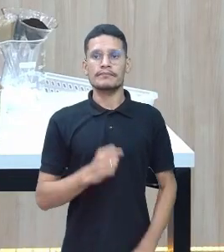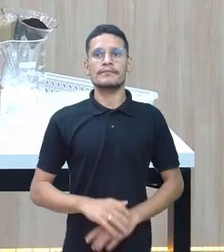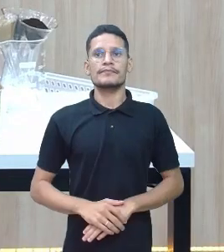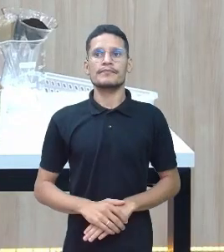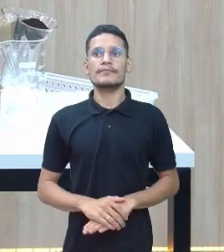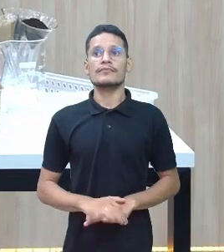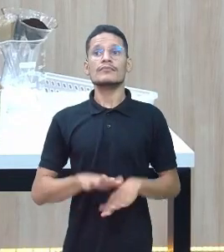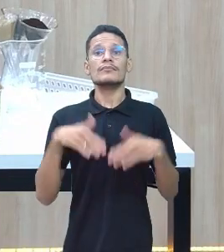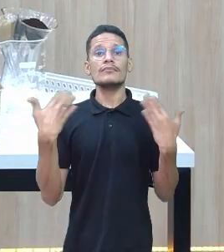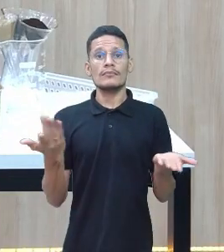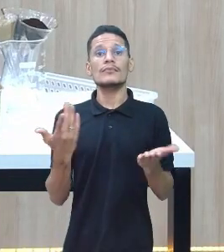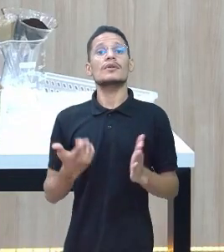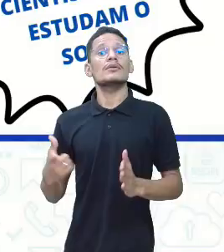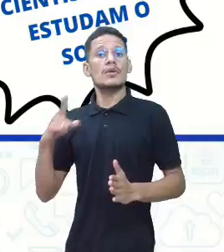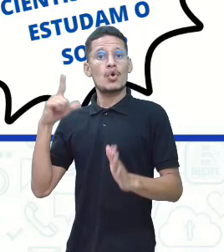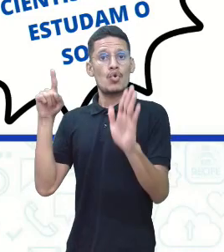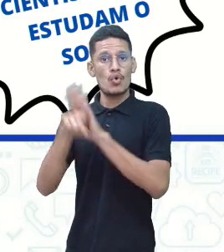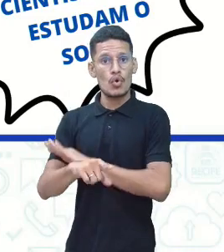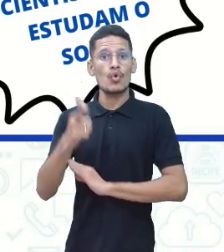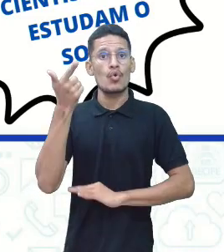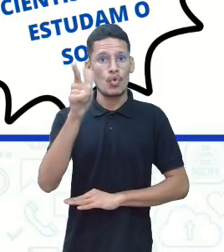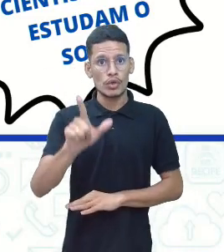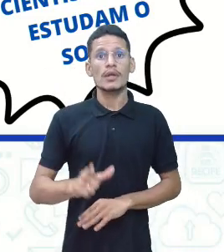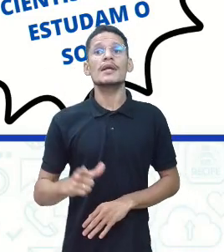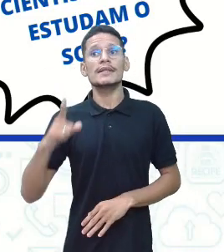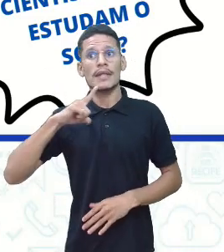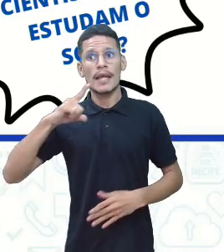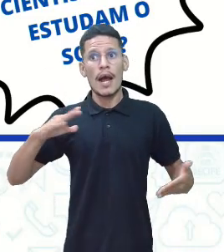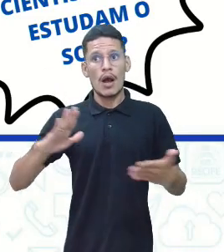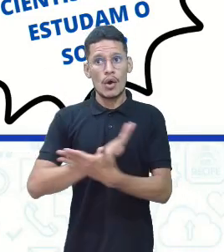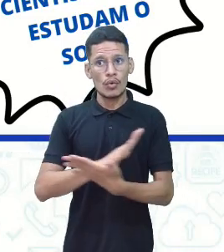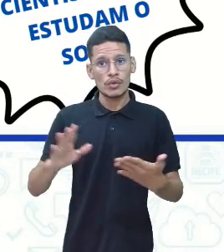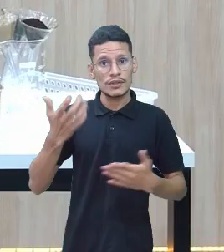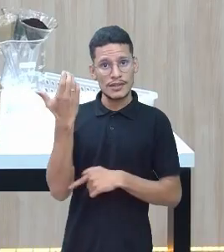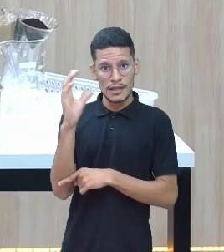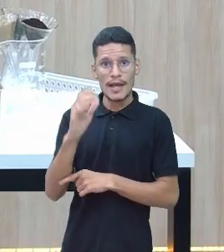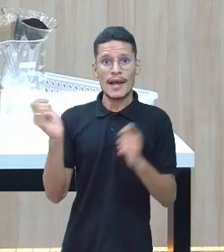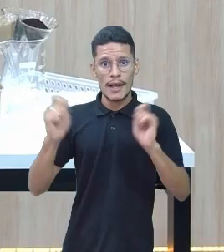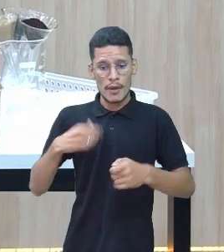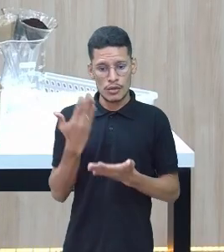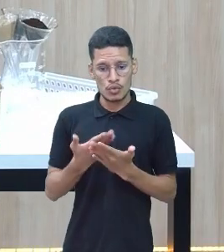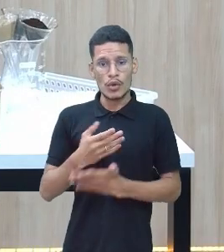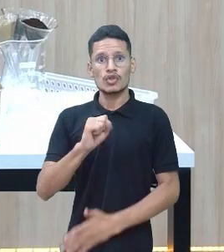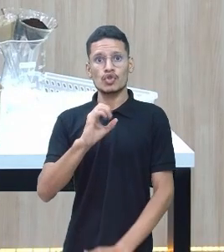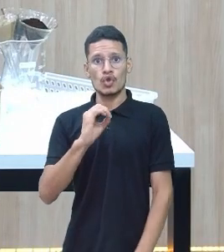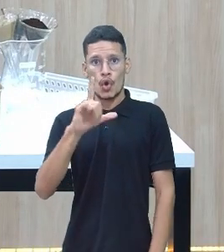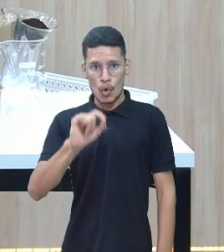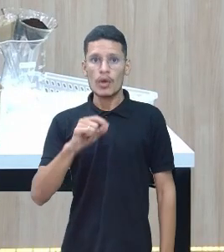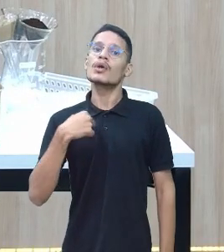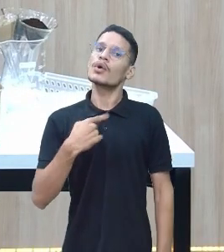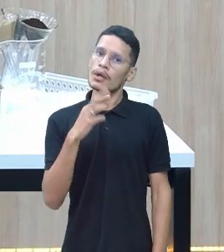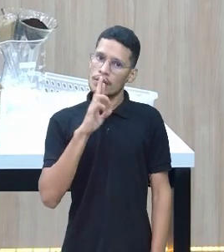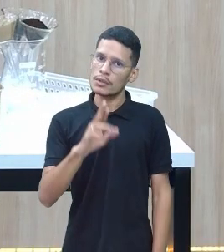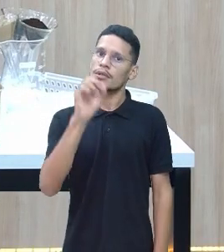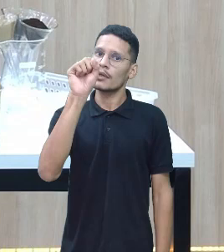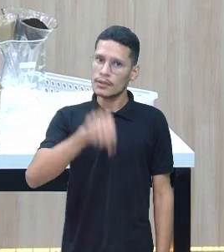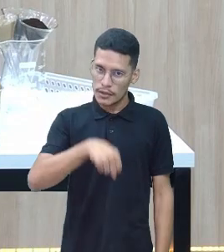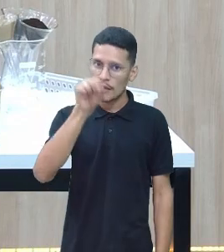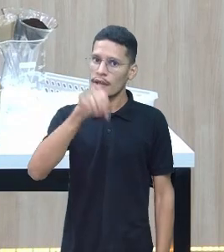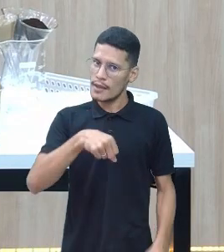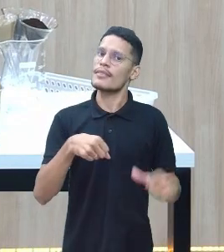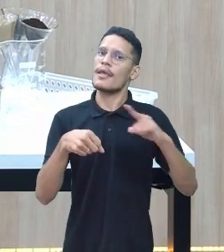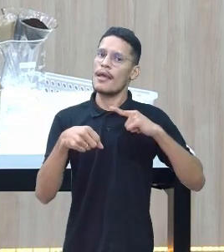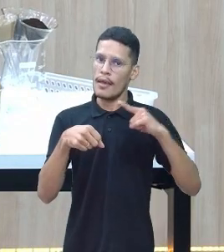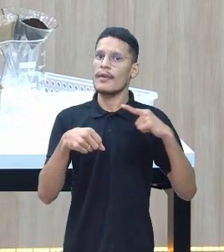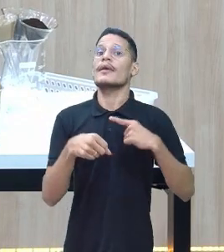Qual seria a outra? Existem cientistas que estudam solo, e eu coloquei na aula passada que sim, não foi isso? Existe